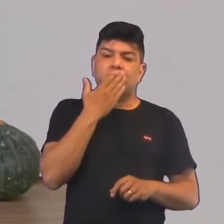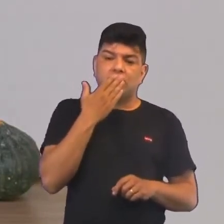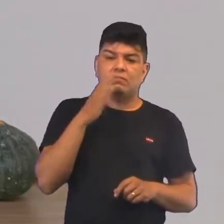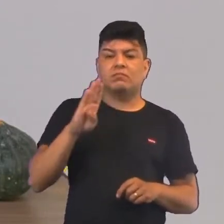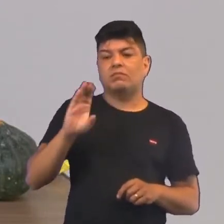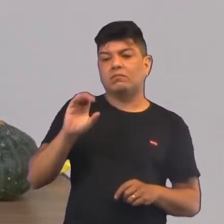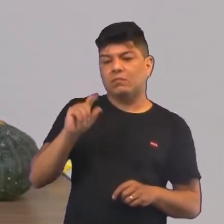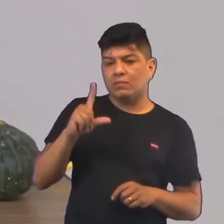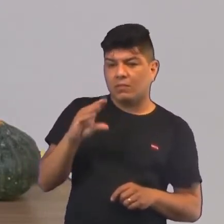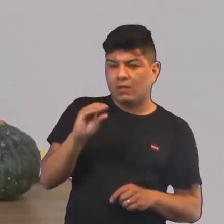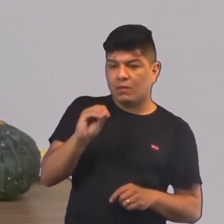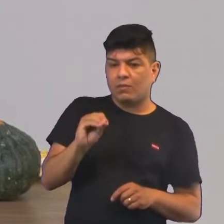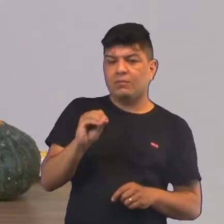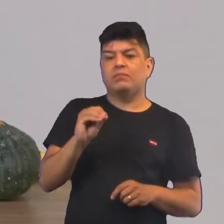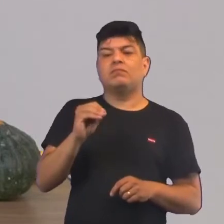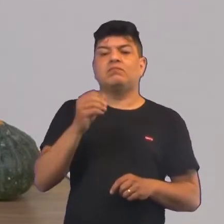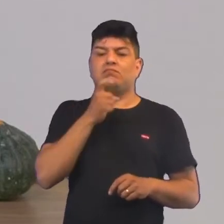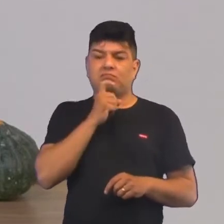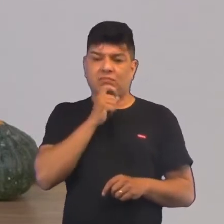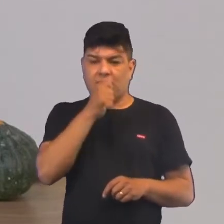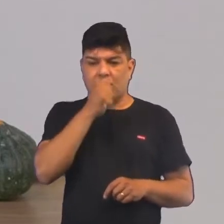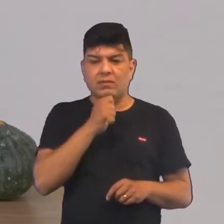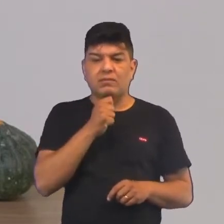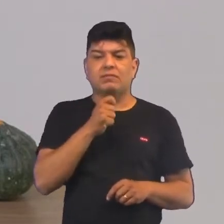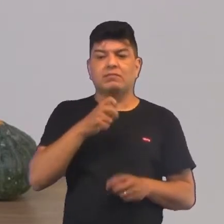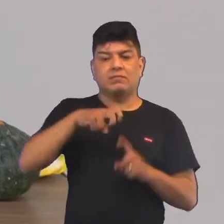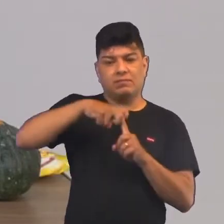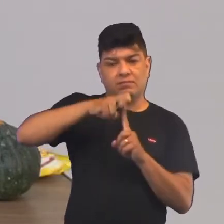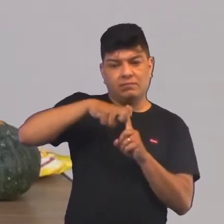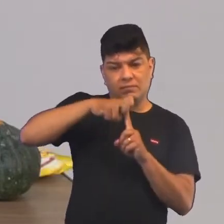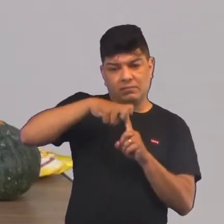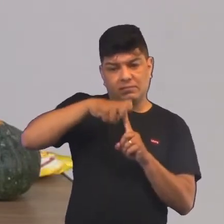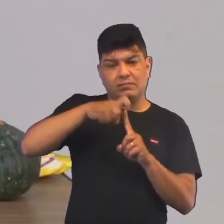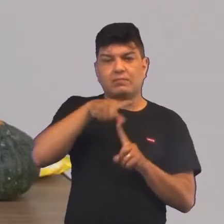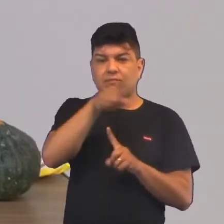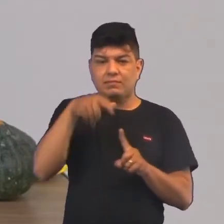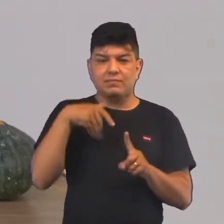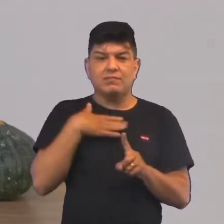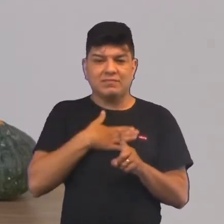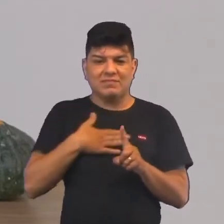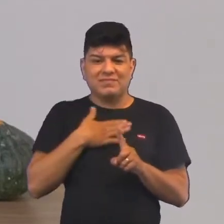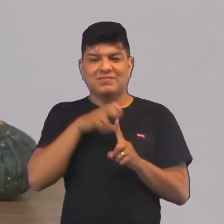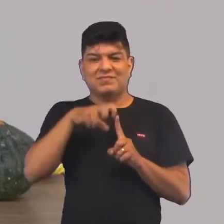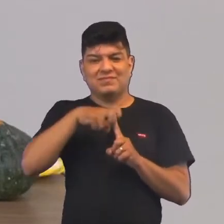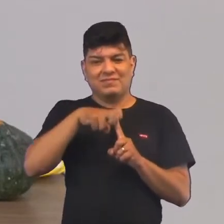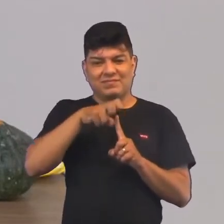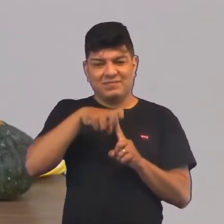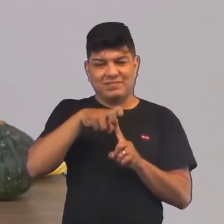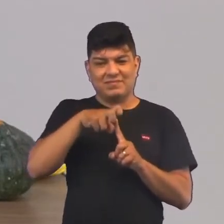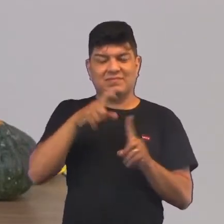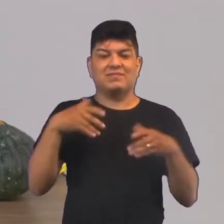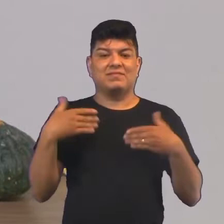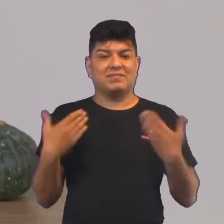tantos bolos, sorvete, refrigerante. Quem aí gosta de tomar refrigerante?